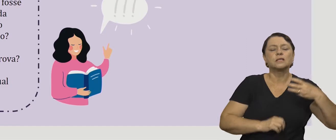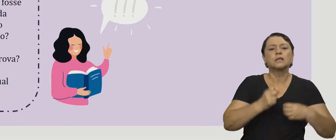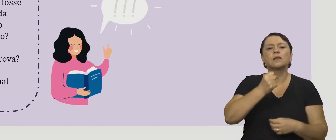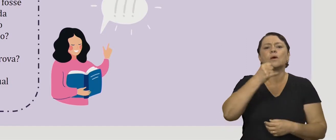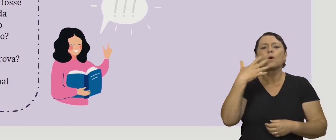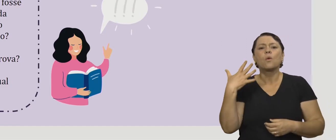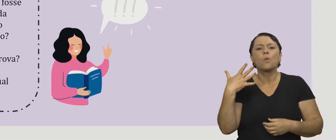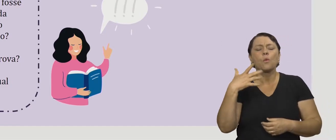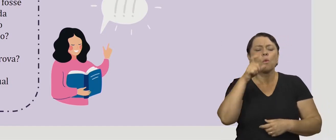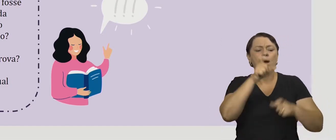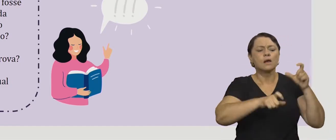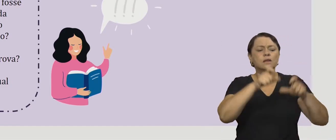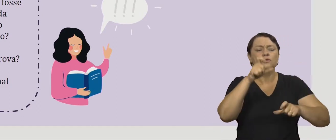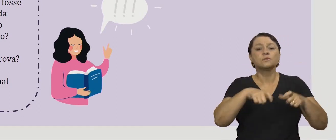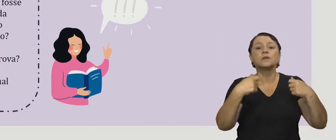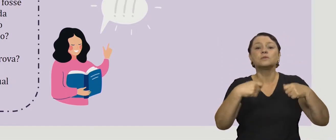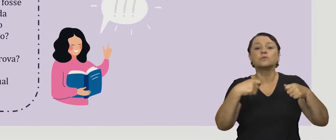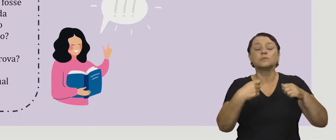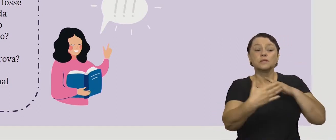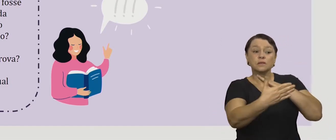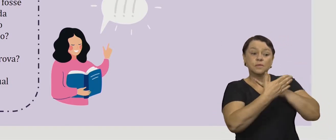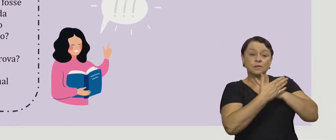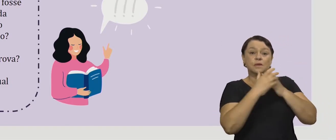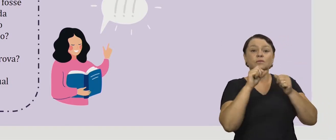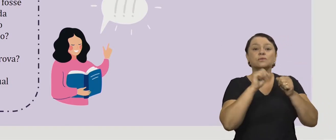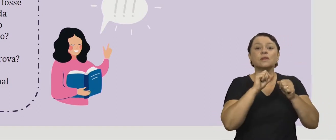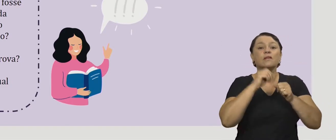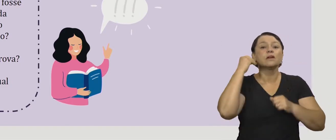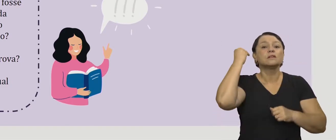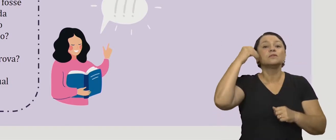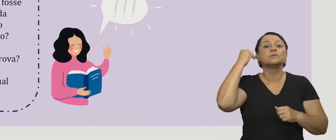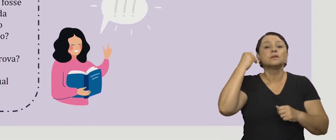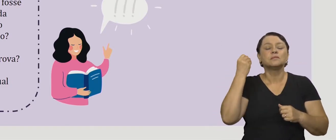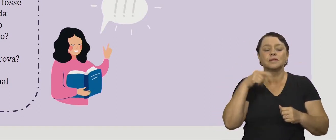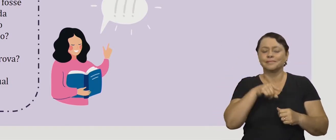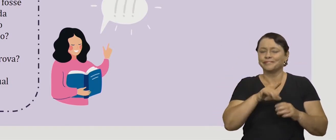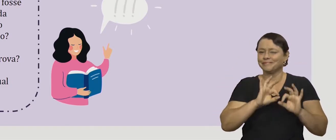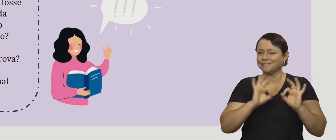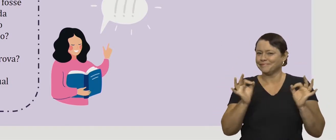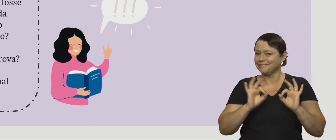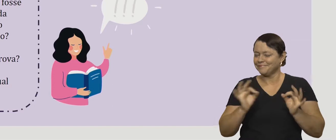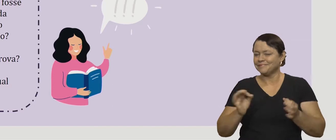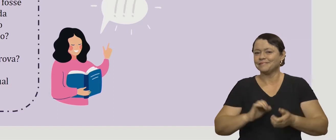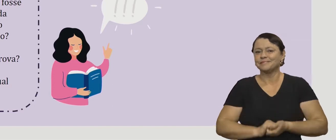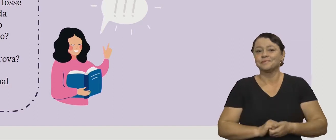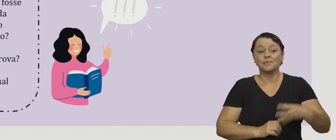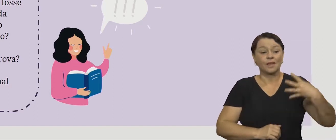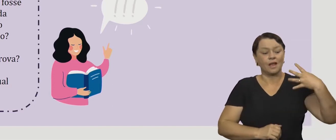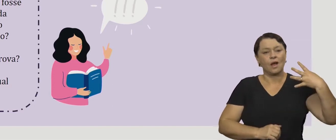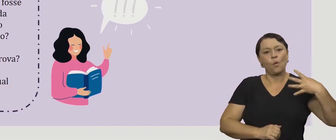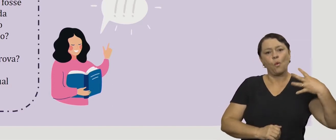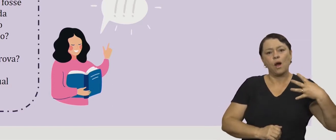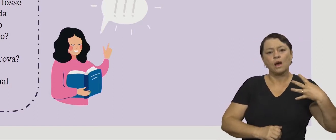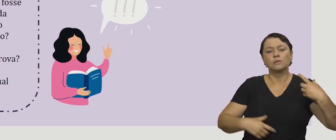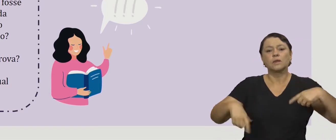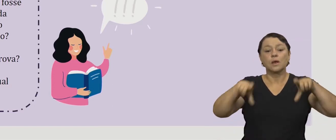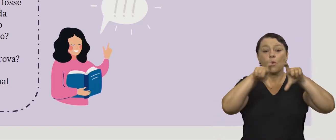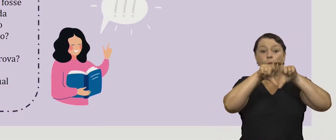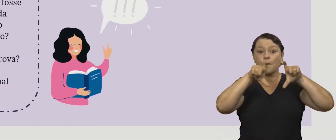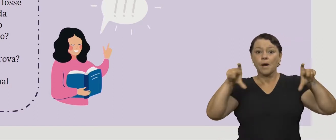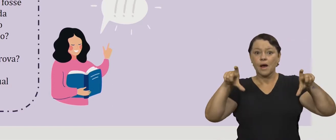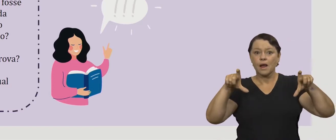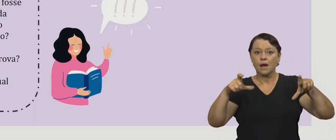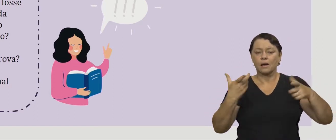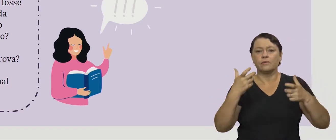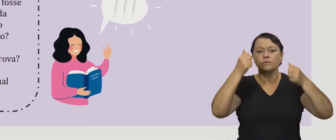necessárias para fazer este experimento? Essa é muito simples. Quarta questão. Se o parágrafo que explica